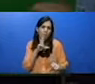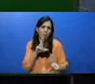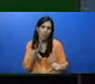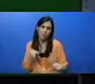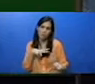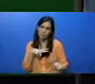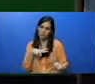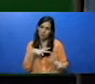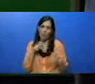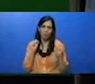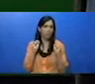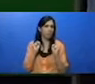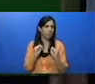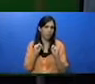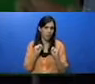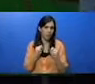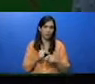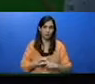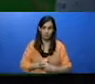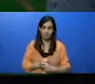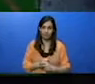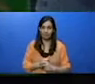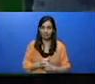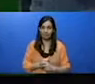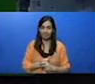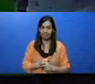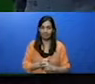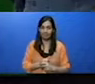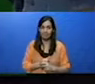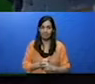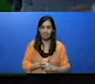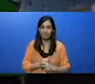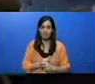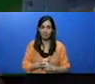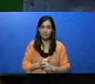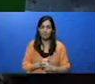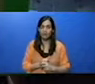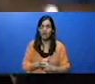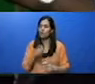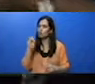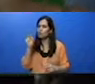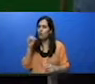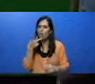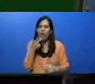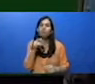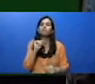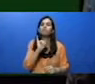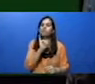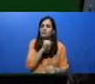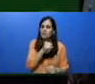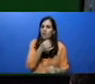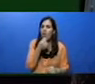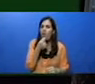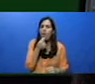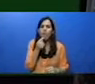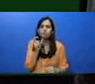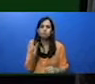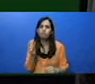precisa escrever correndo agora, não. Vocês conseguem fazer essa afirmação com as respostas de